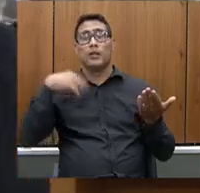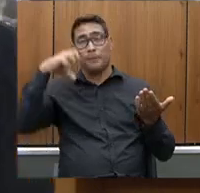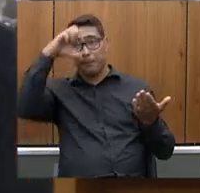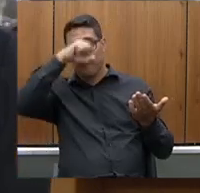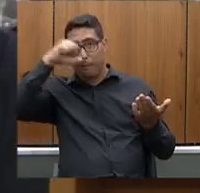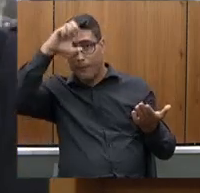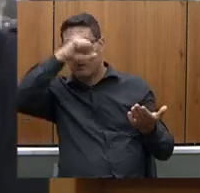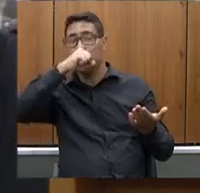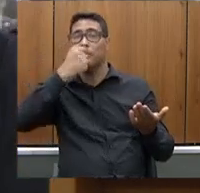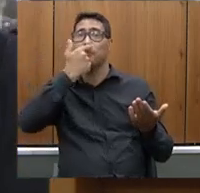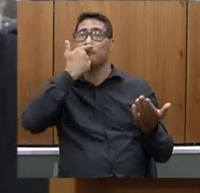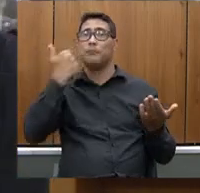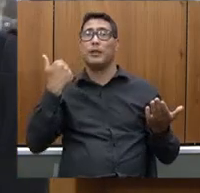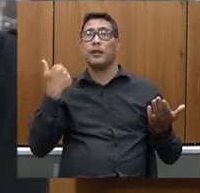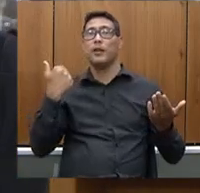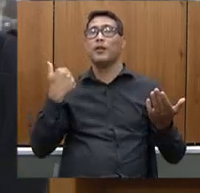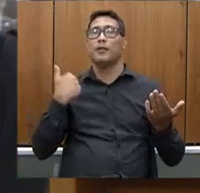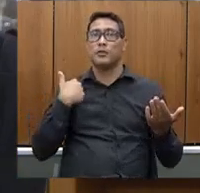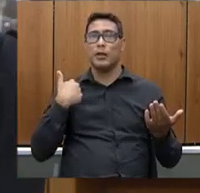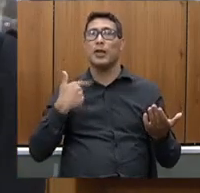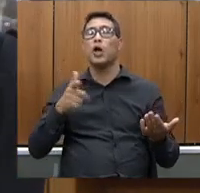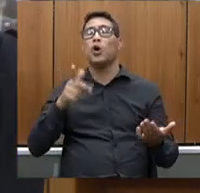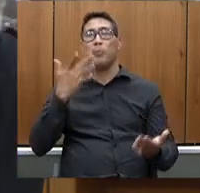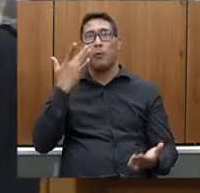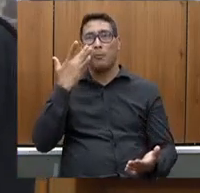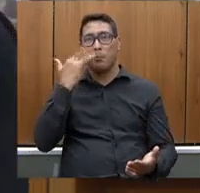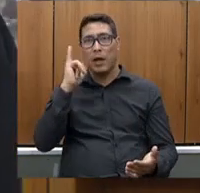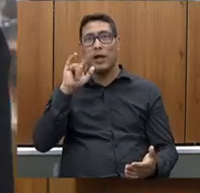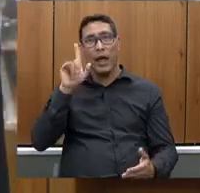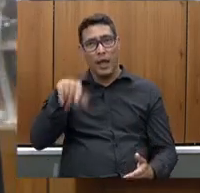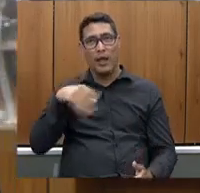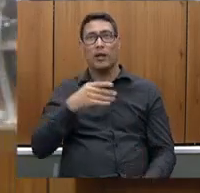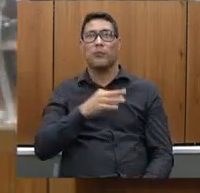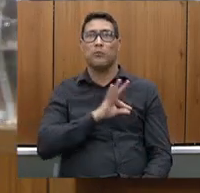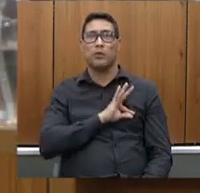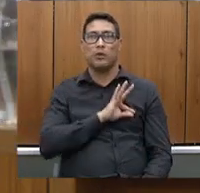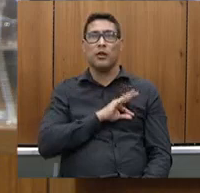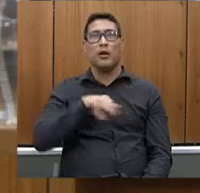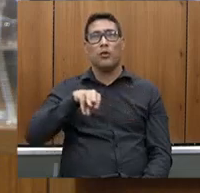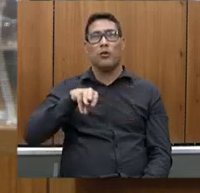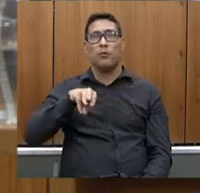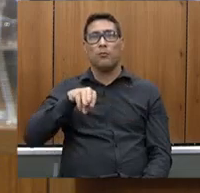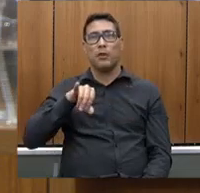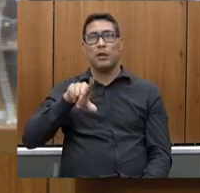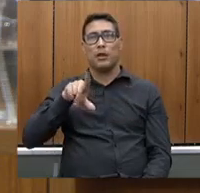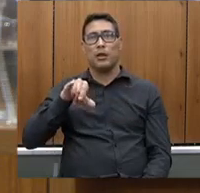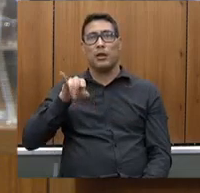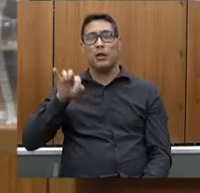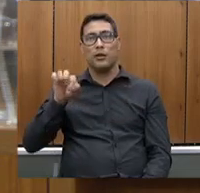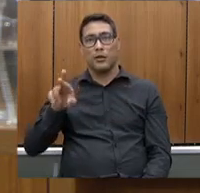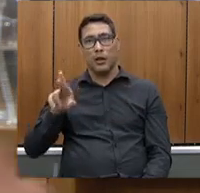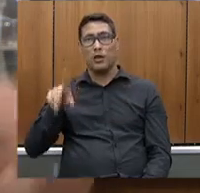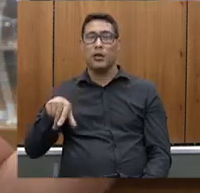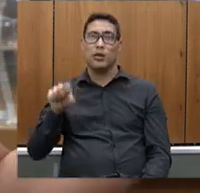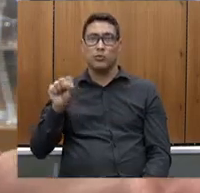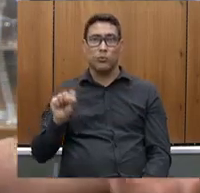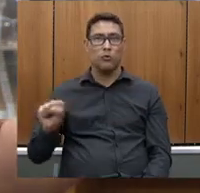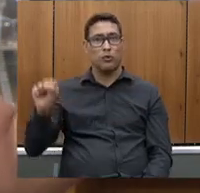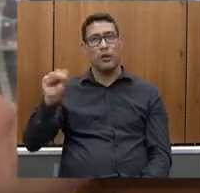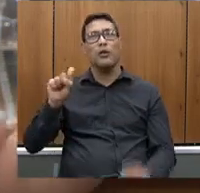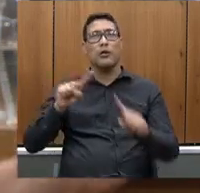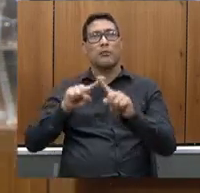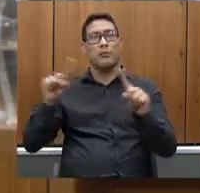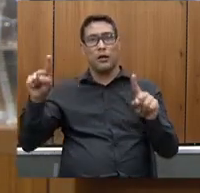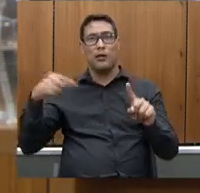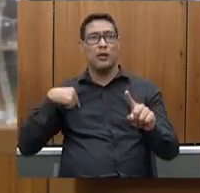a amar a polícia militar em casa meu pai foi policial militar mesmo ainda quando solteiro mas ele carregou